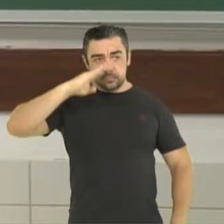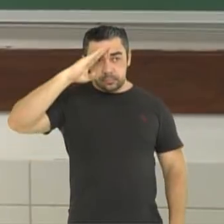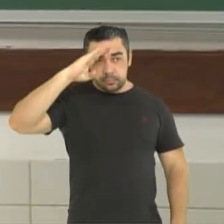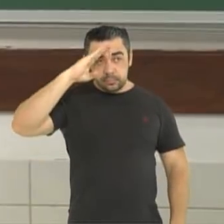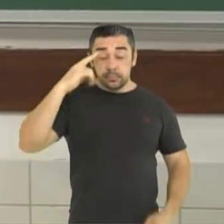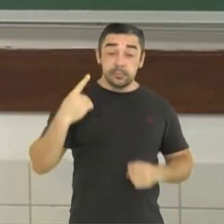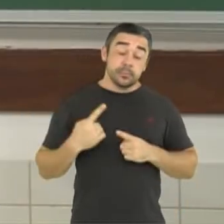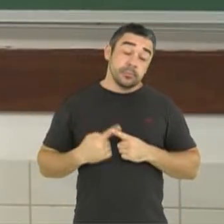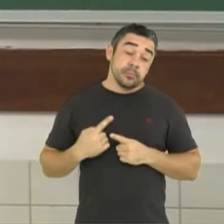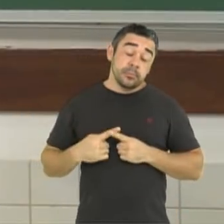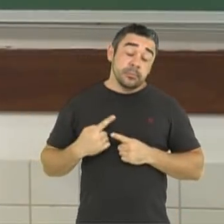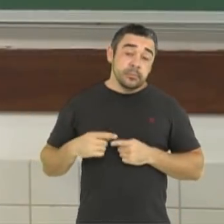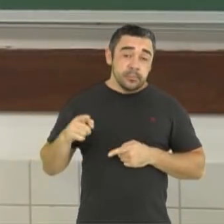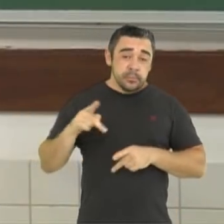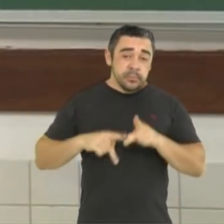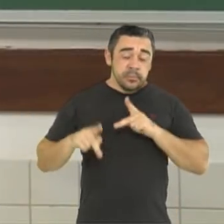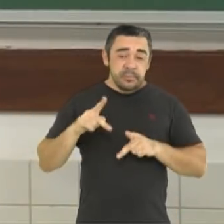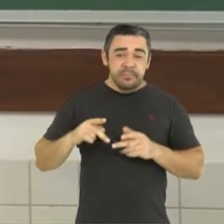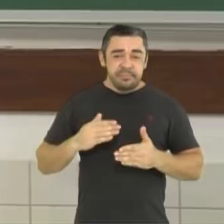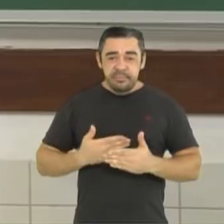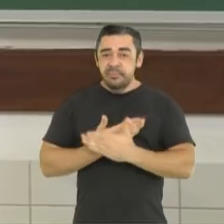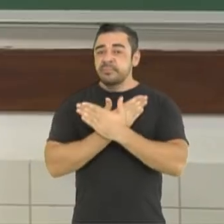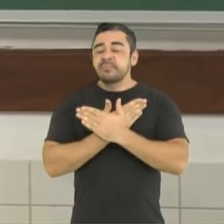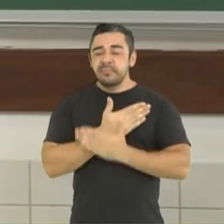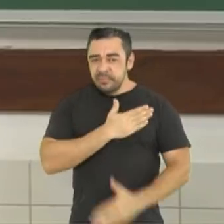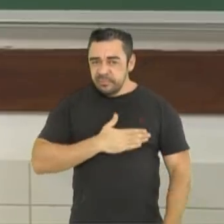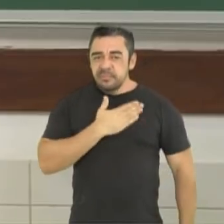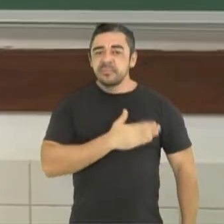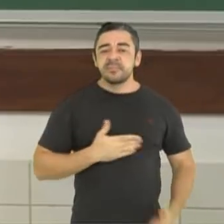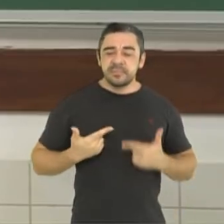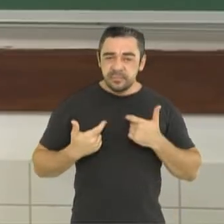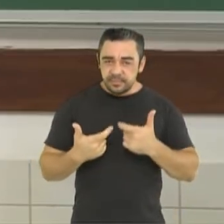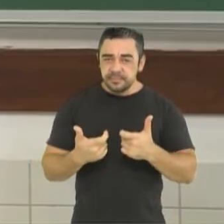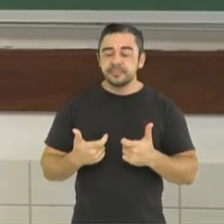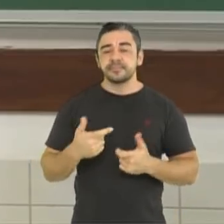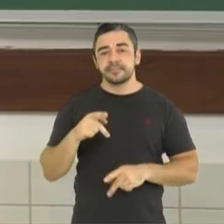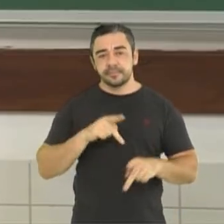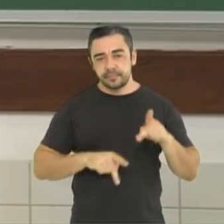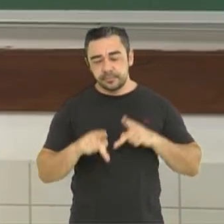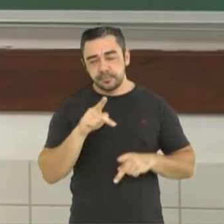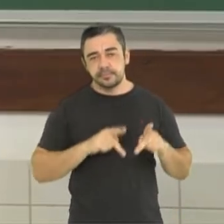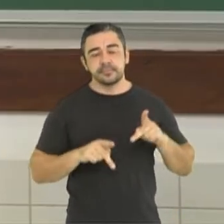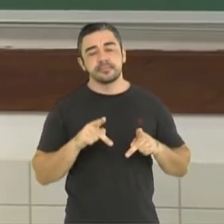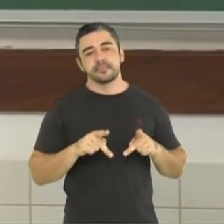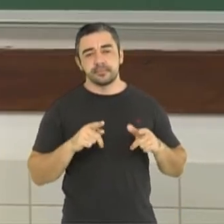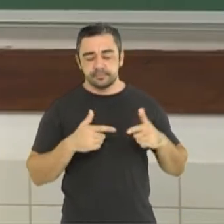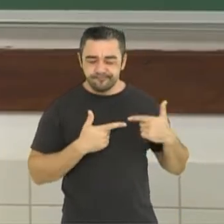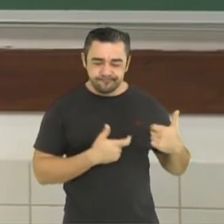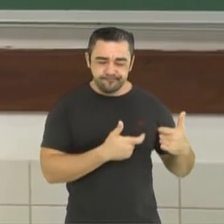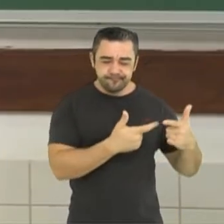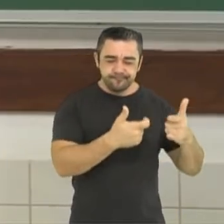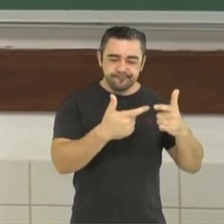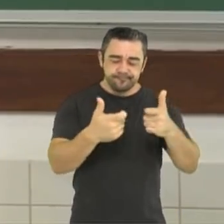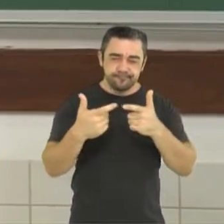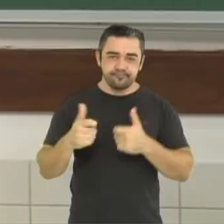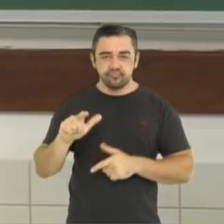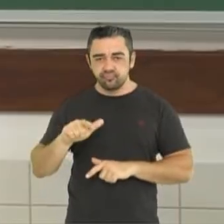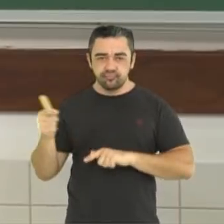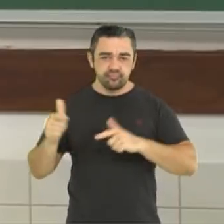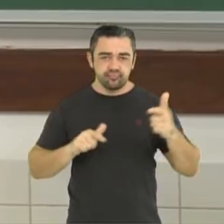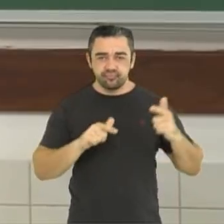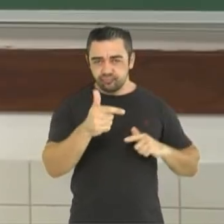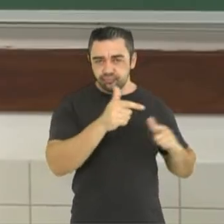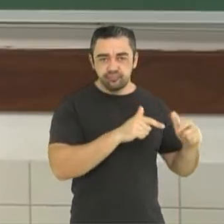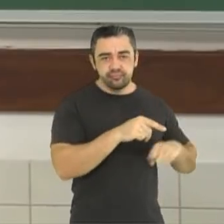os astecas eram um povo de guerra. Era um povo que eles conflitavam com as outras